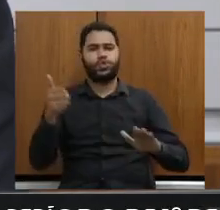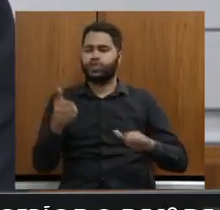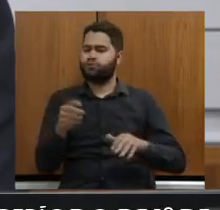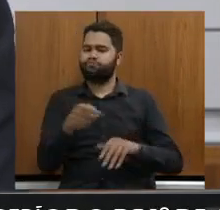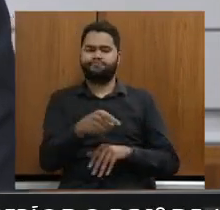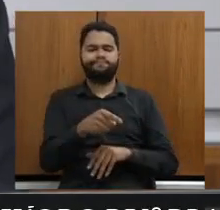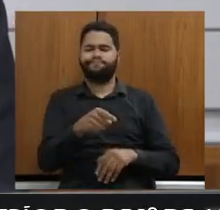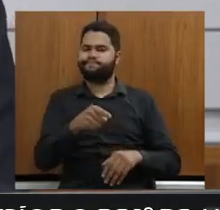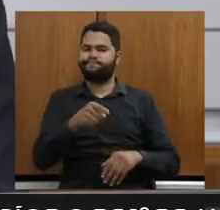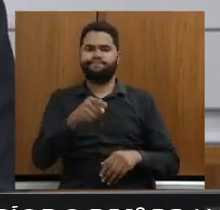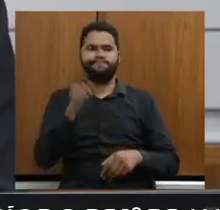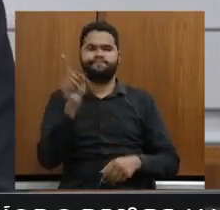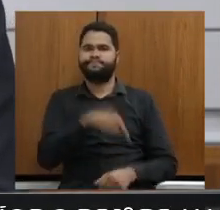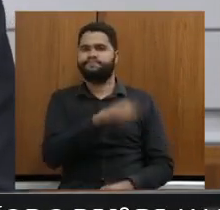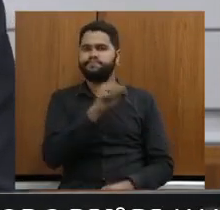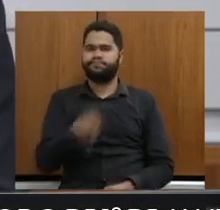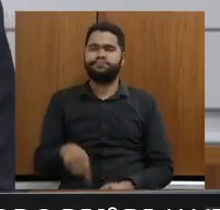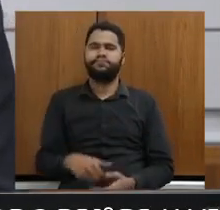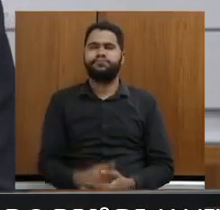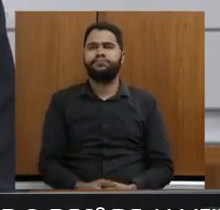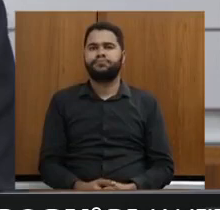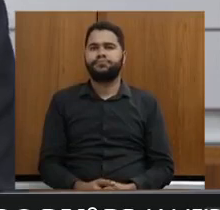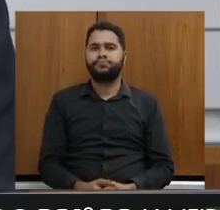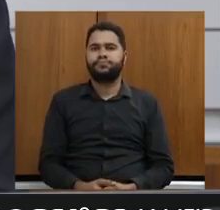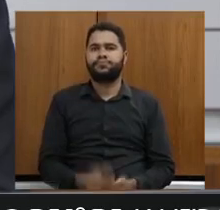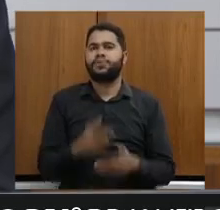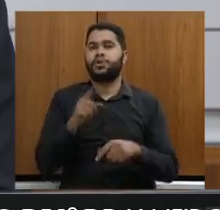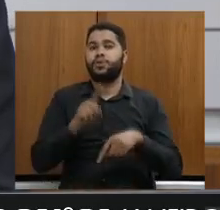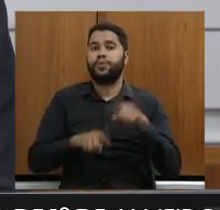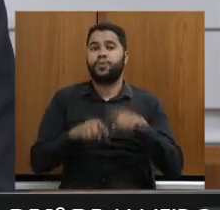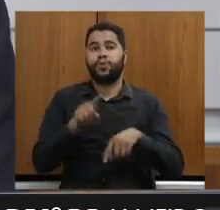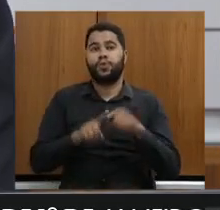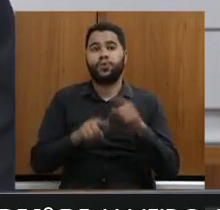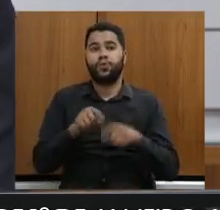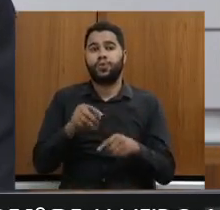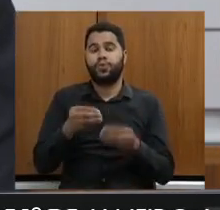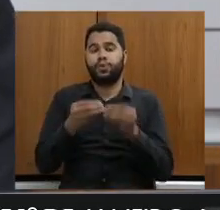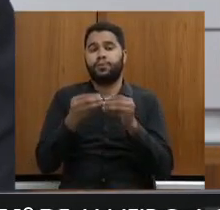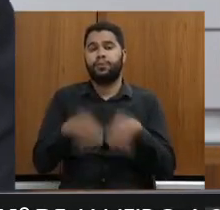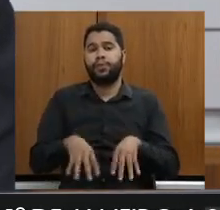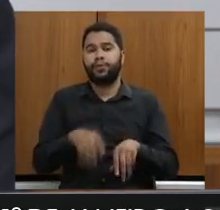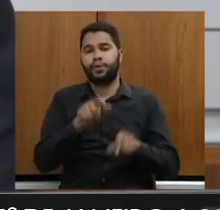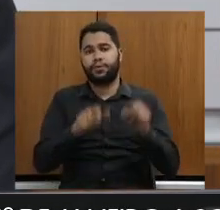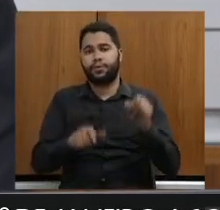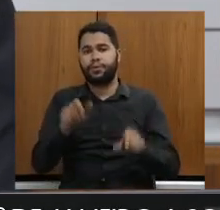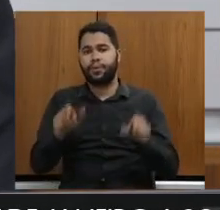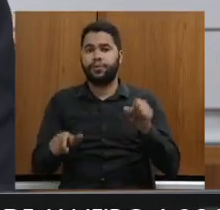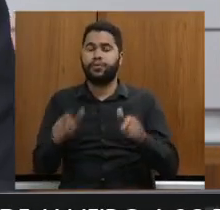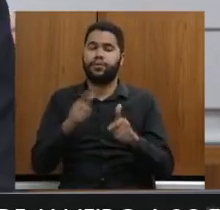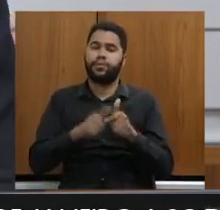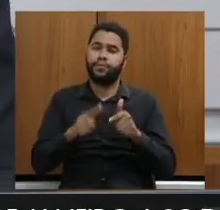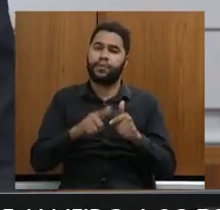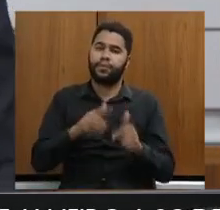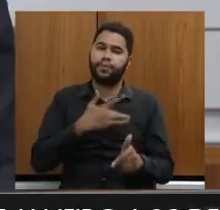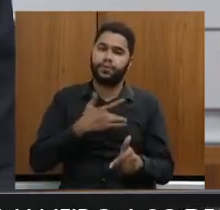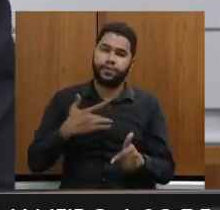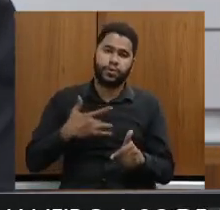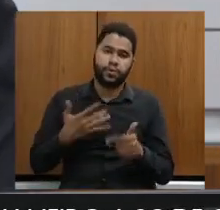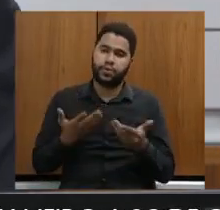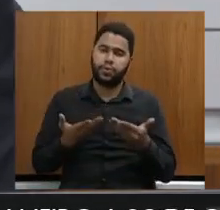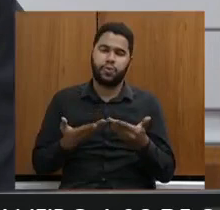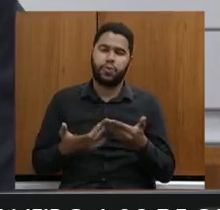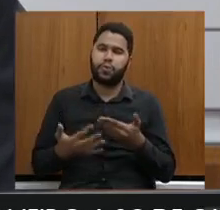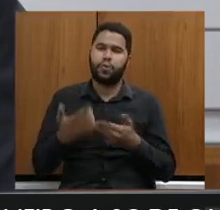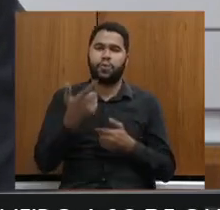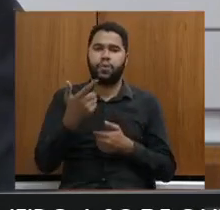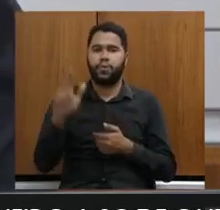tem a perícia o suficiente poder ficar produzindo e acaba levando produtos que vão agredir o consumidor tanto em problema de saúde ou que seja